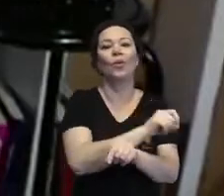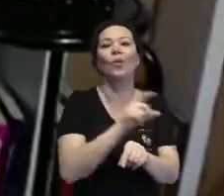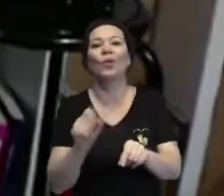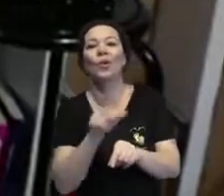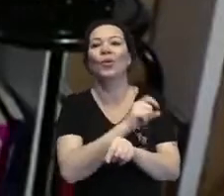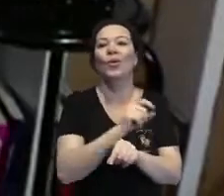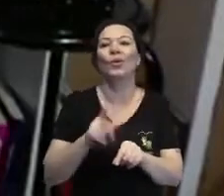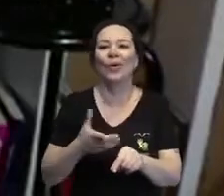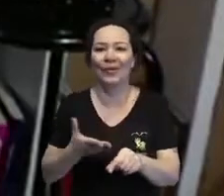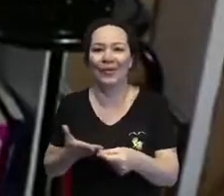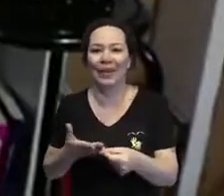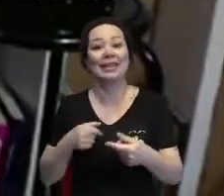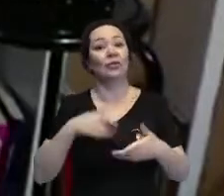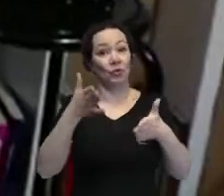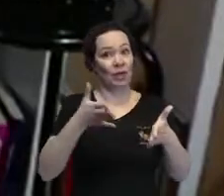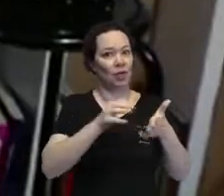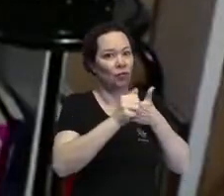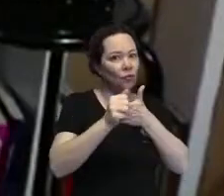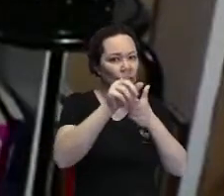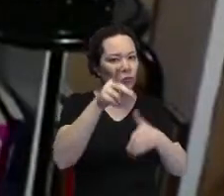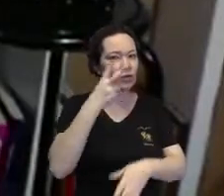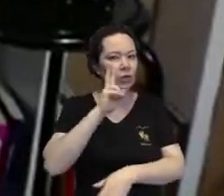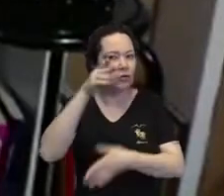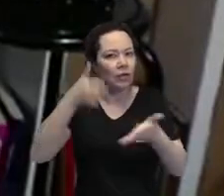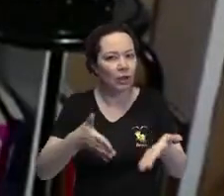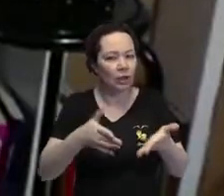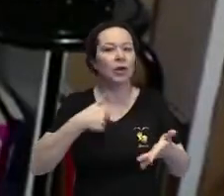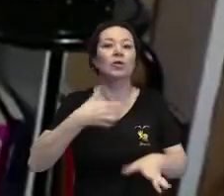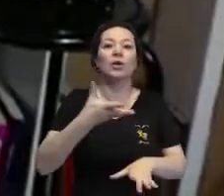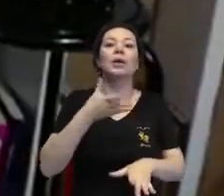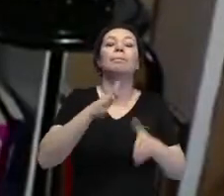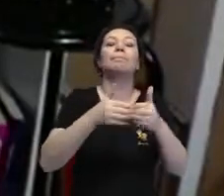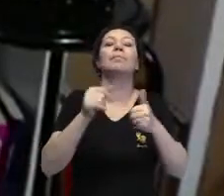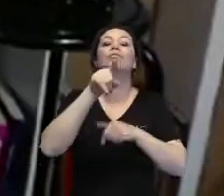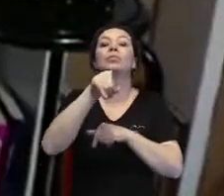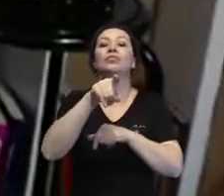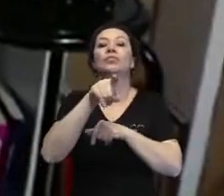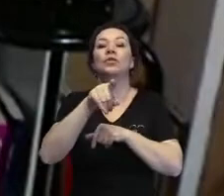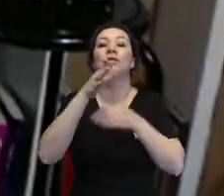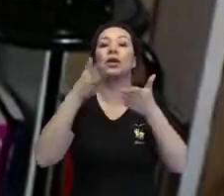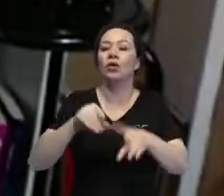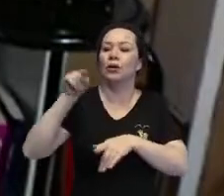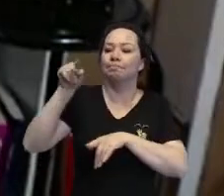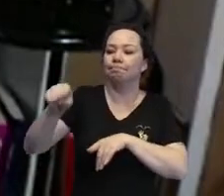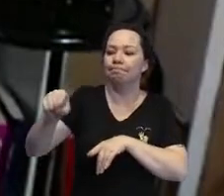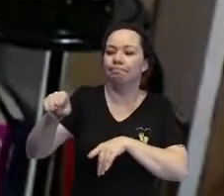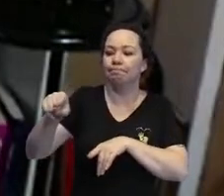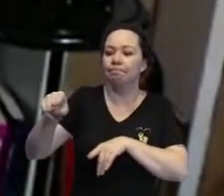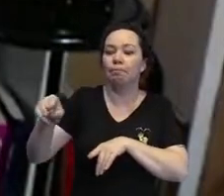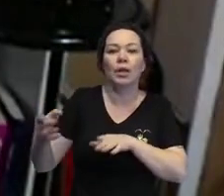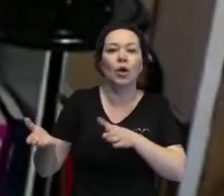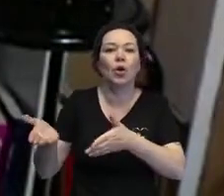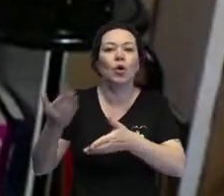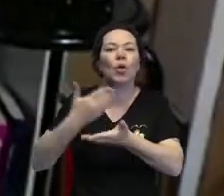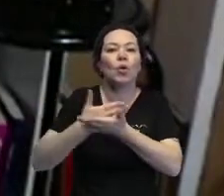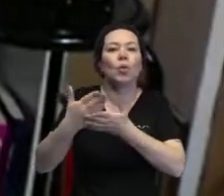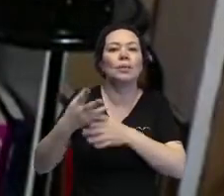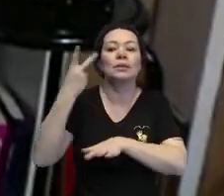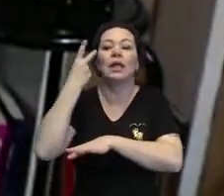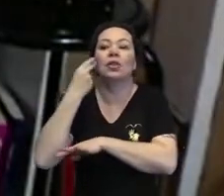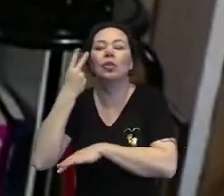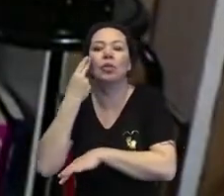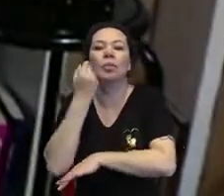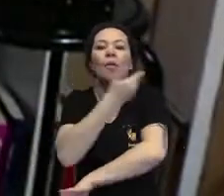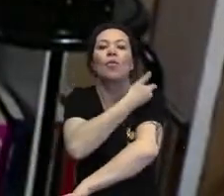nos acompanhando a exercitar a solidariedade como algo naturalizado, como